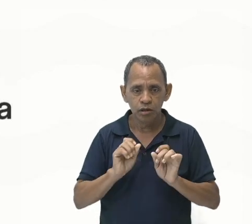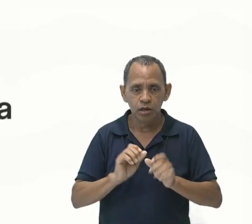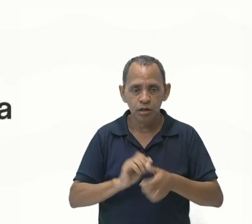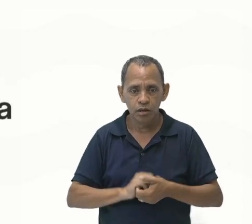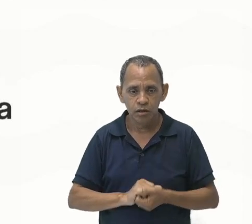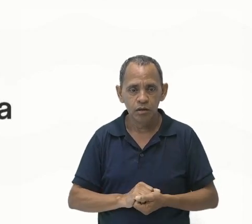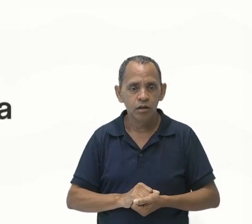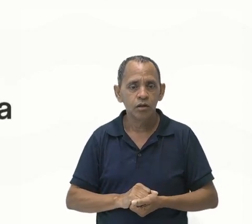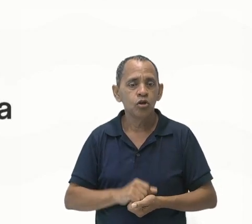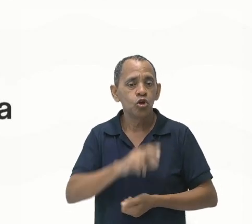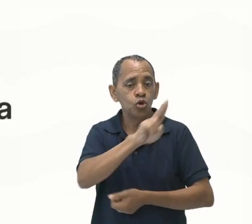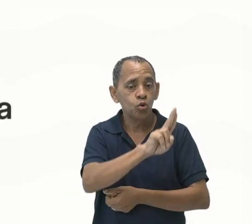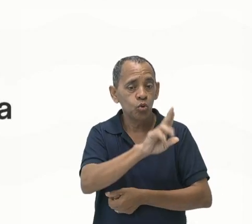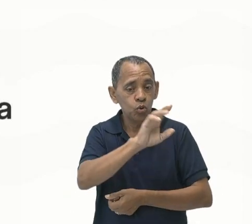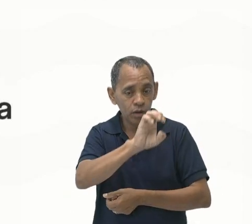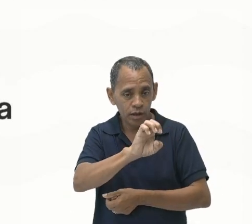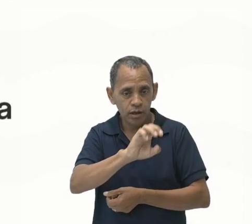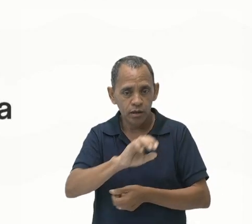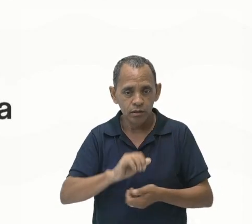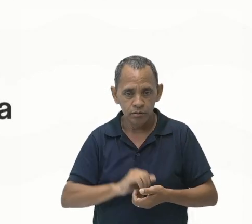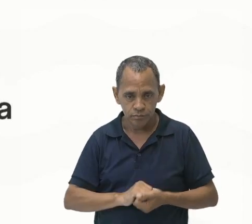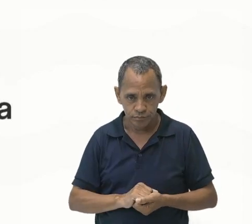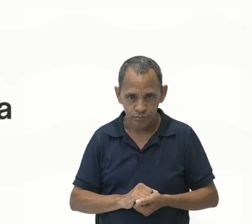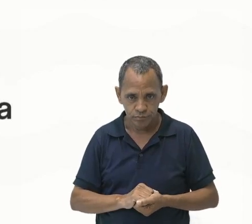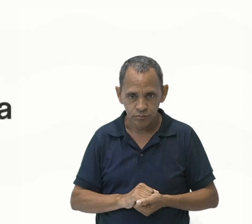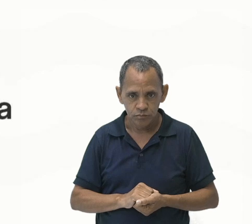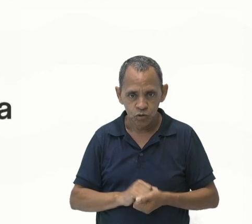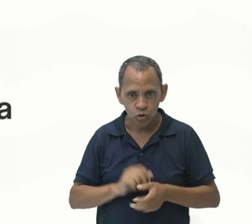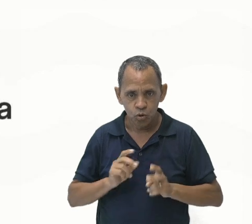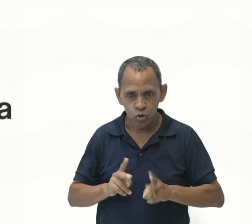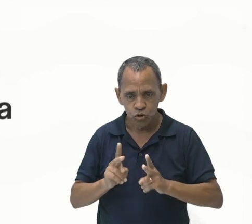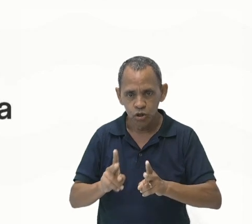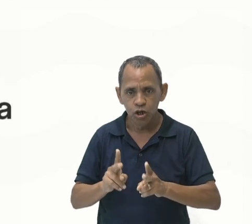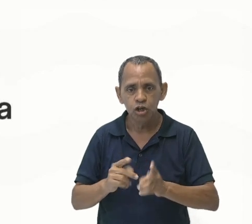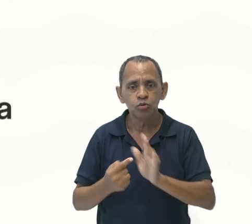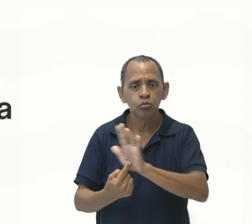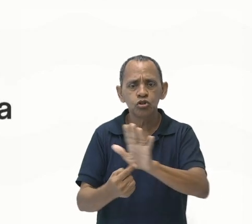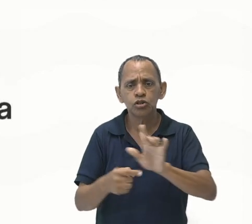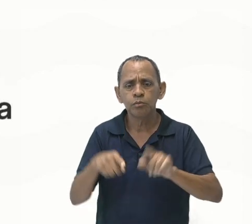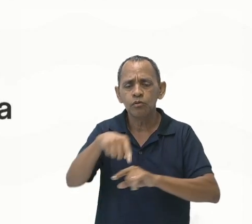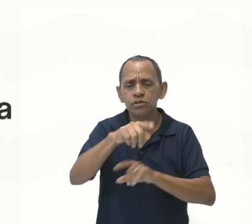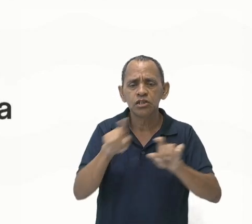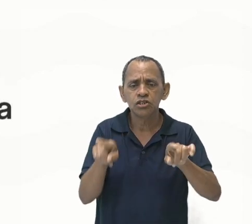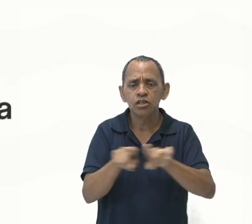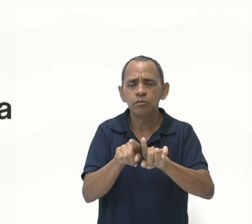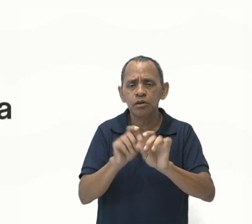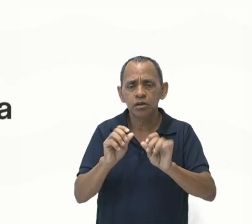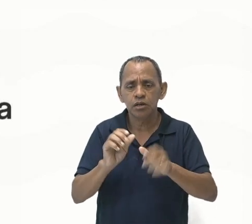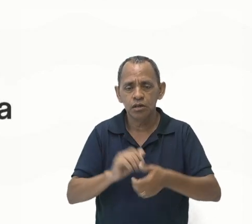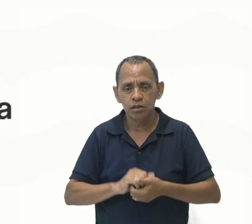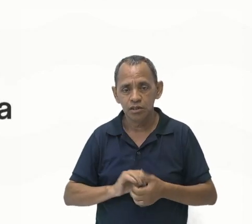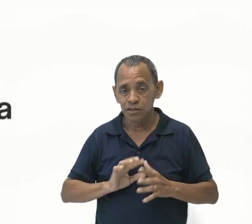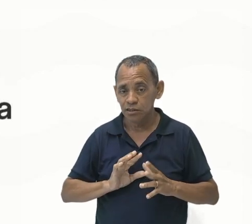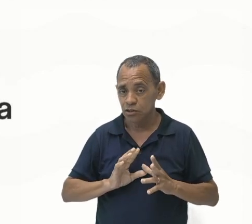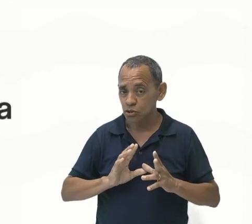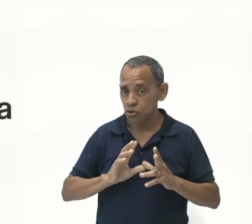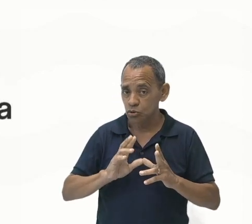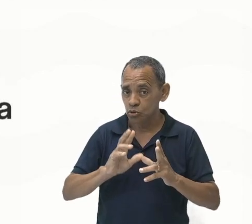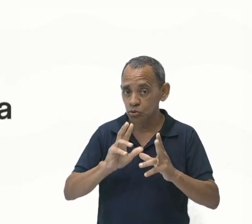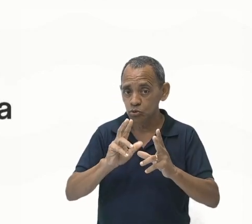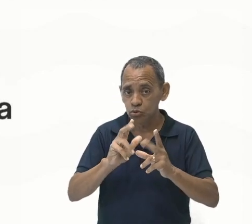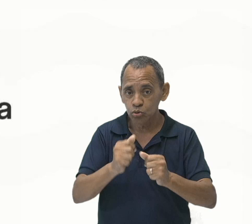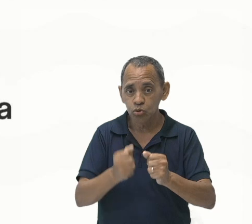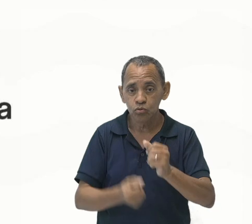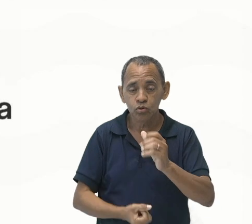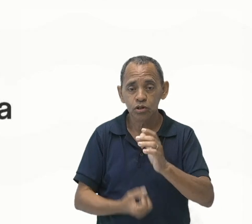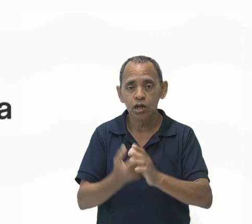gente conhece hoje, com esse nome, certo? Bem, dando continuidade, eu gostaria de enfatizar para vocês que